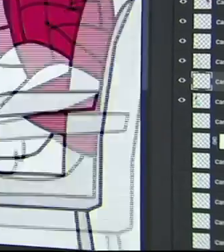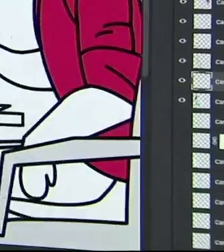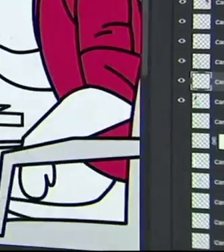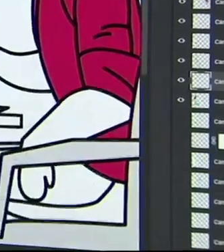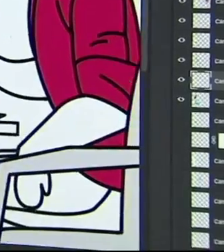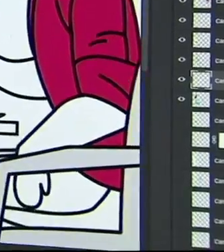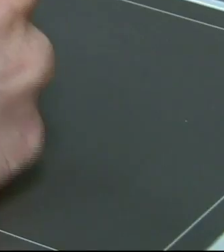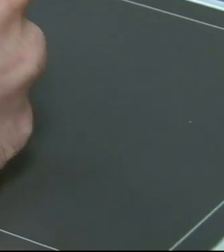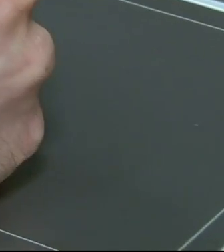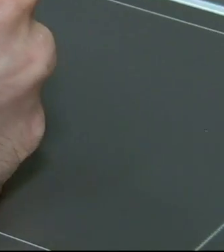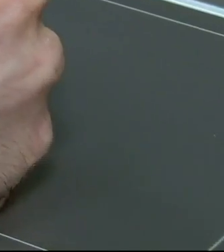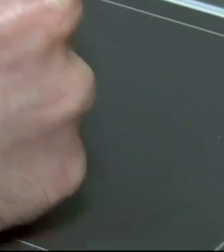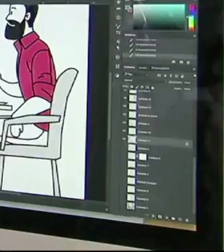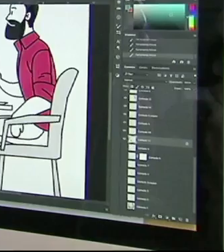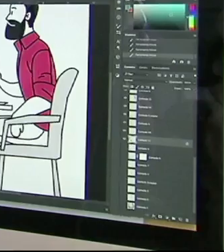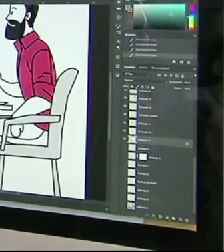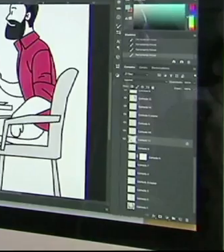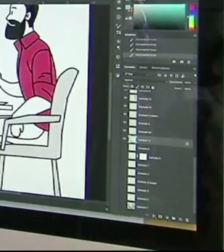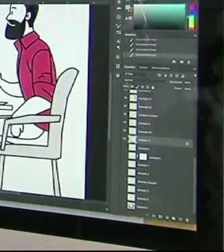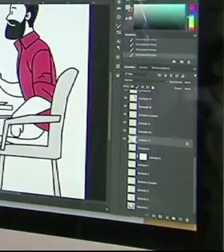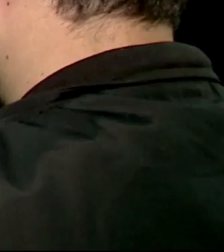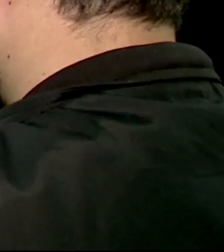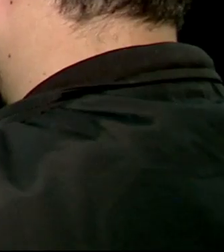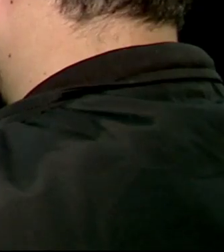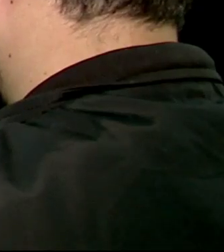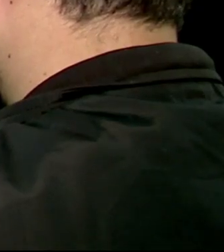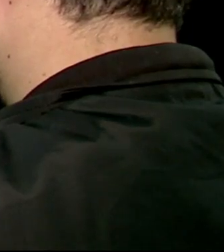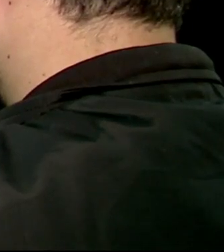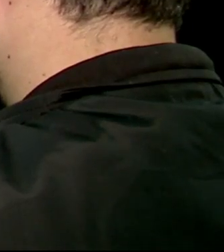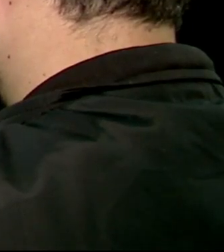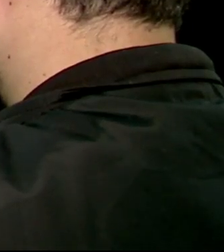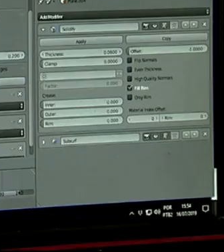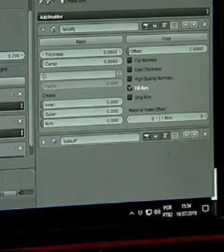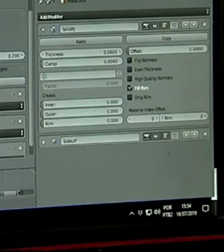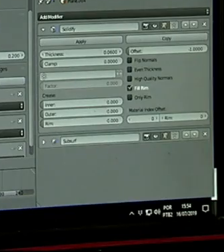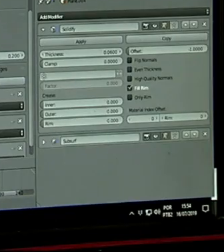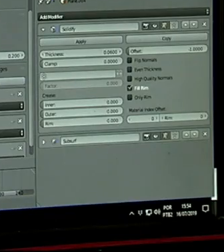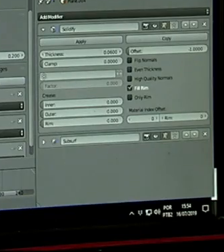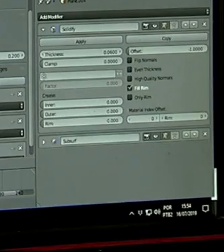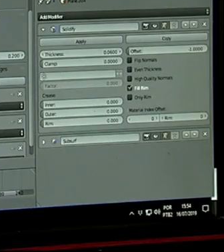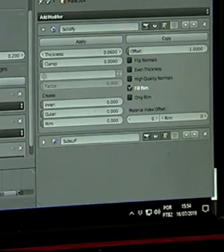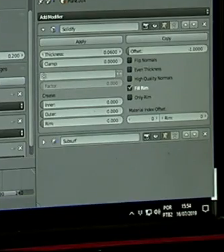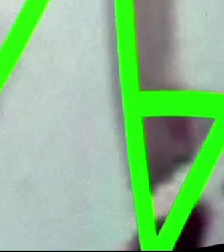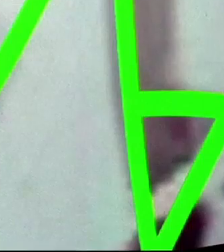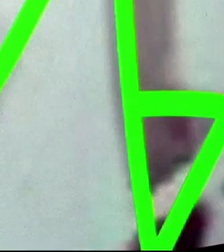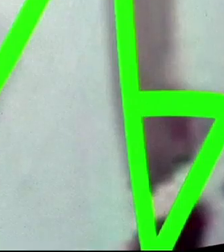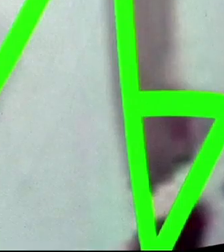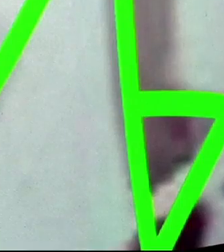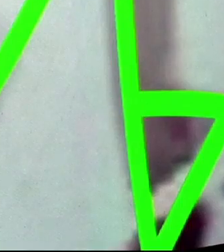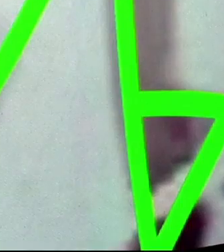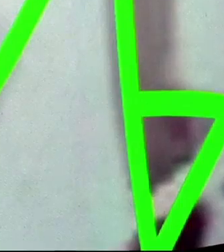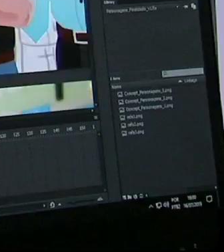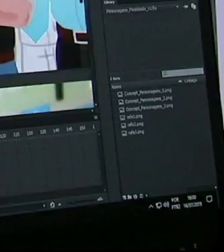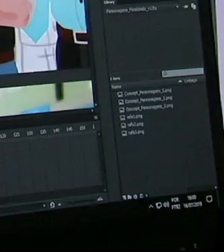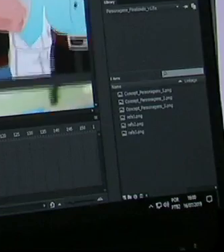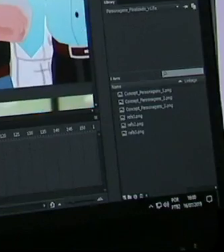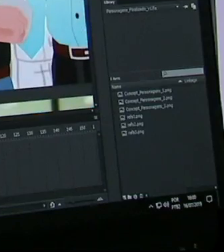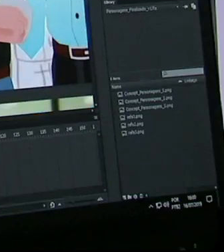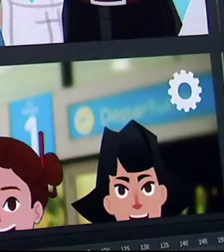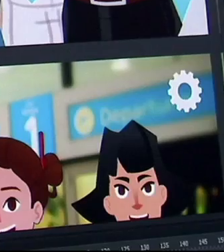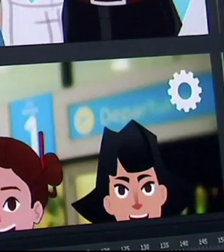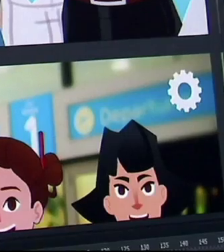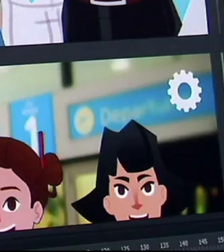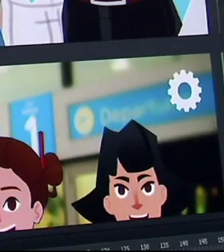conteúdo e usar de finalistas que são responsáveis pela criação de gráficos games e